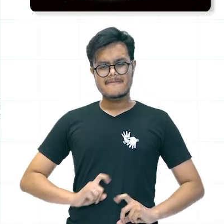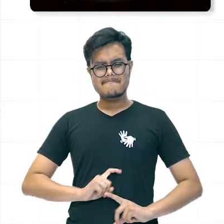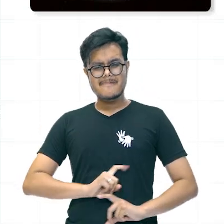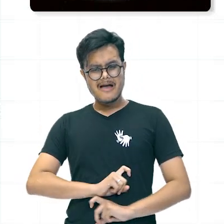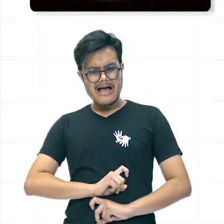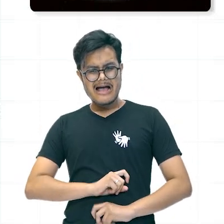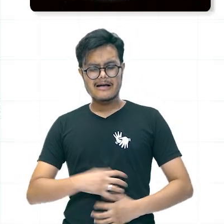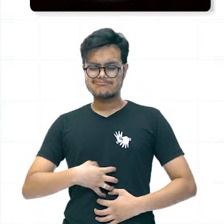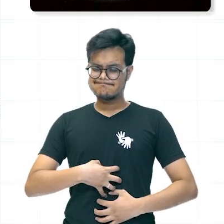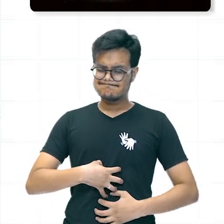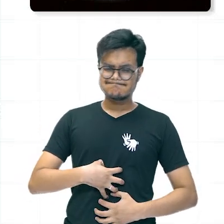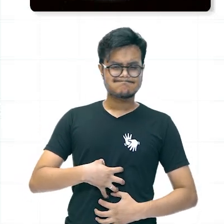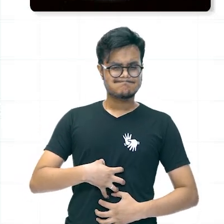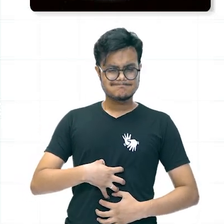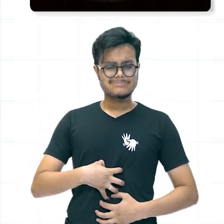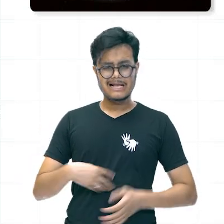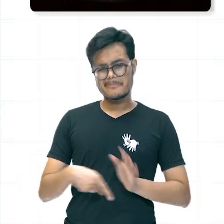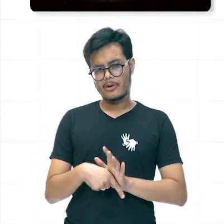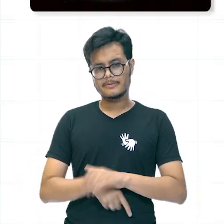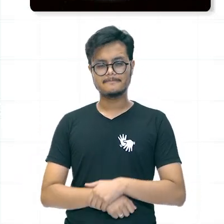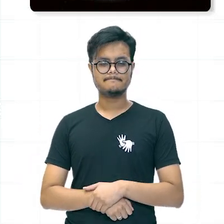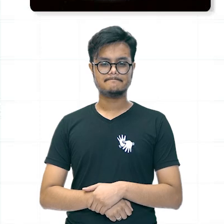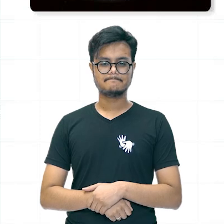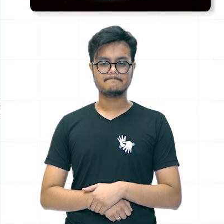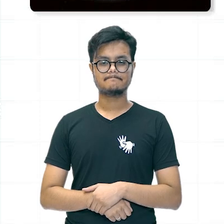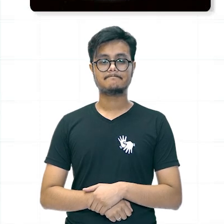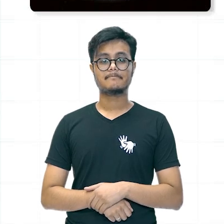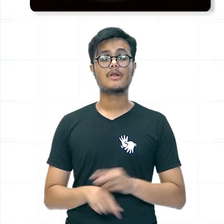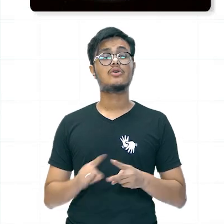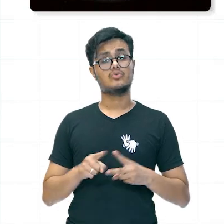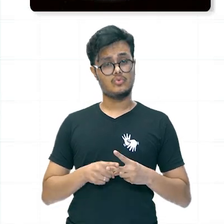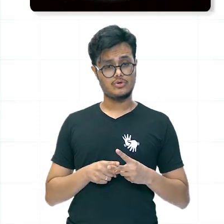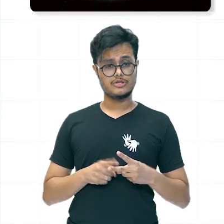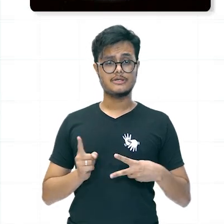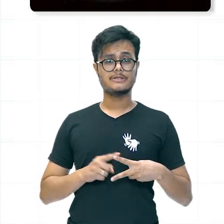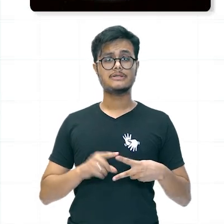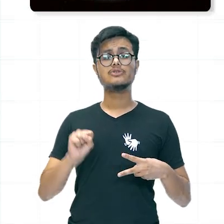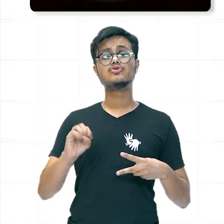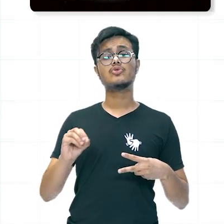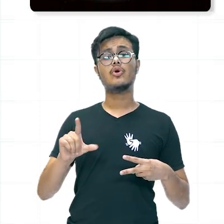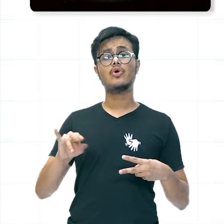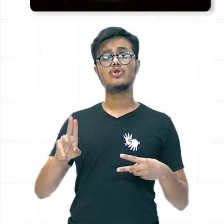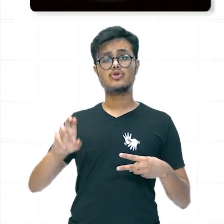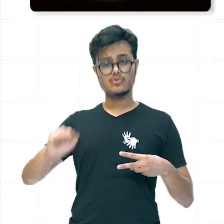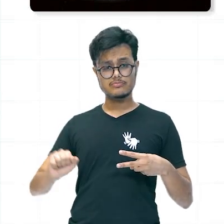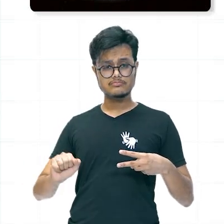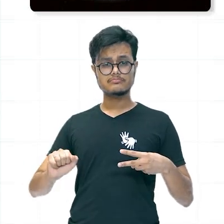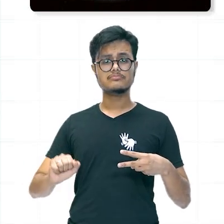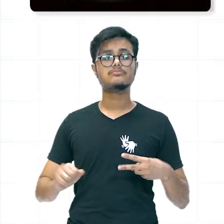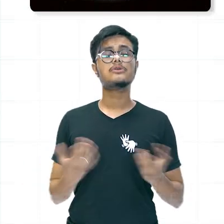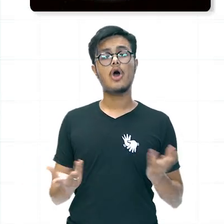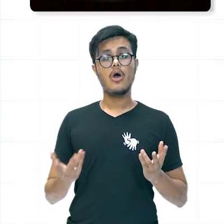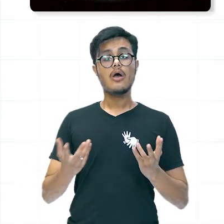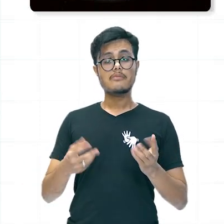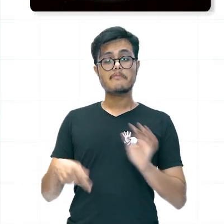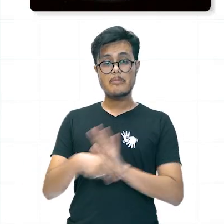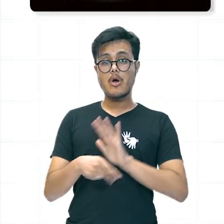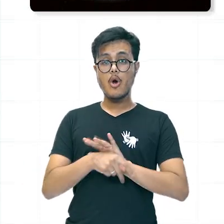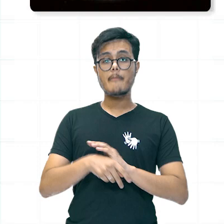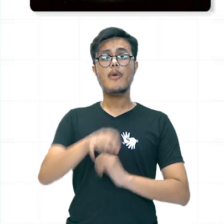aí alguma espécie de verminose, né? Temos 2 tipos de tênias, a tênia solium, que vai ter como hospedeiro intermediário o porco,